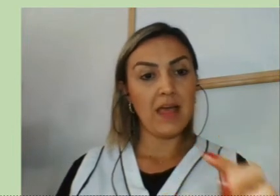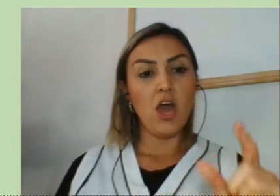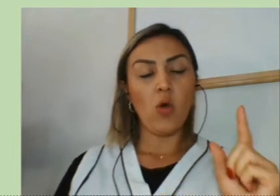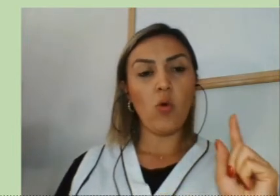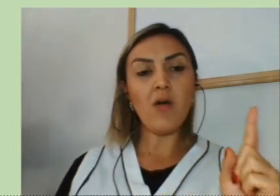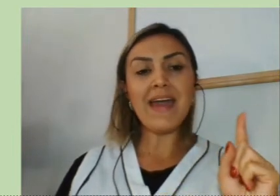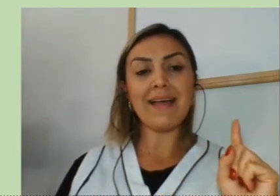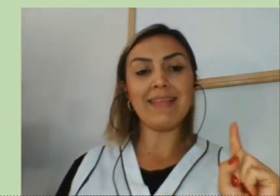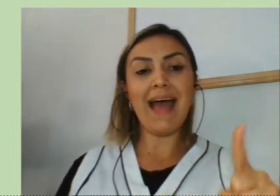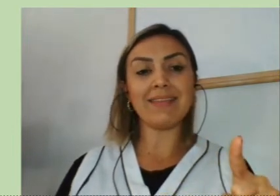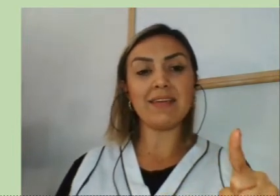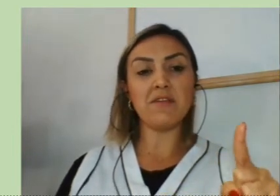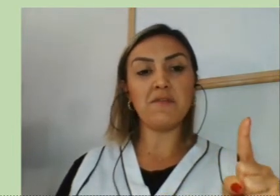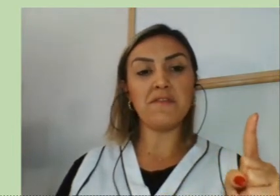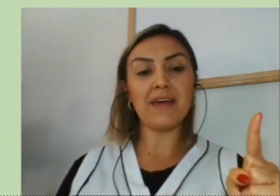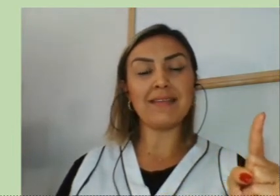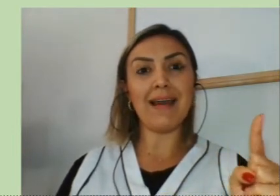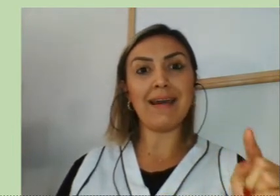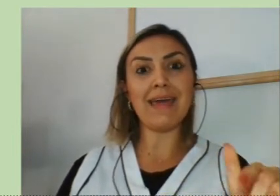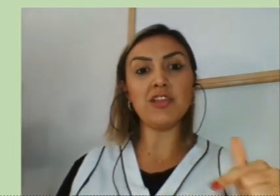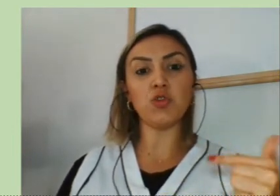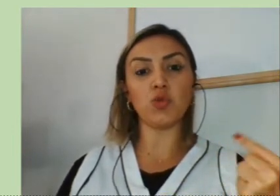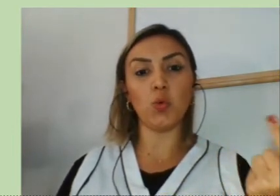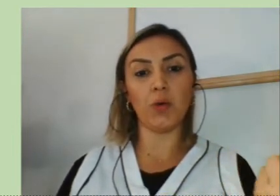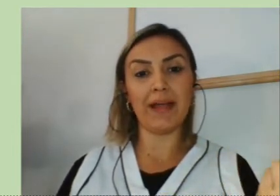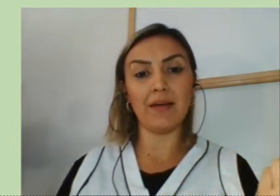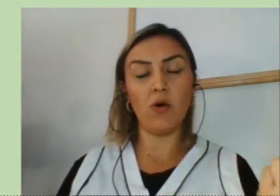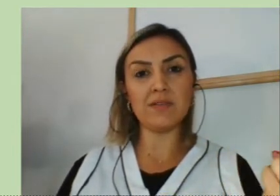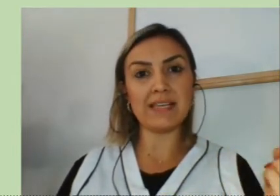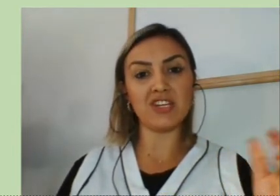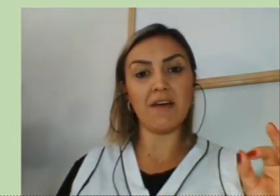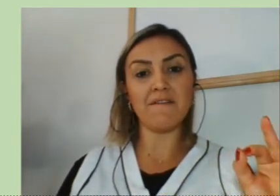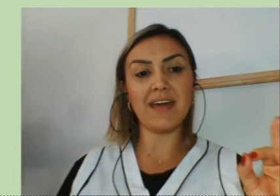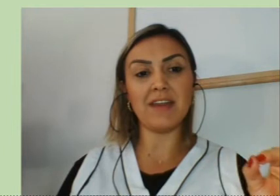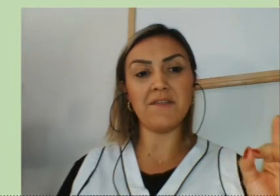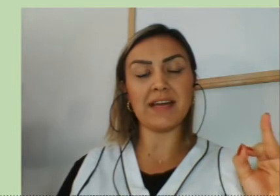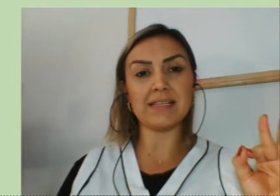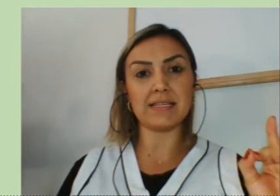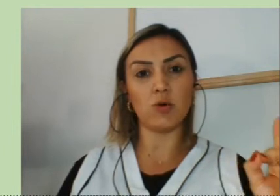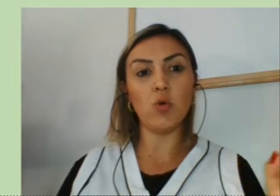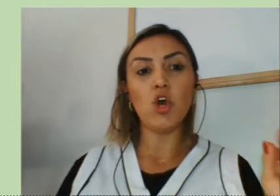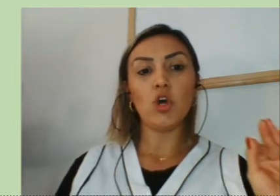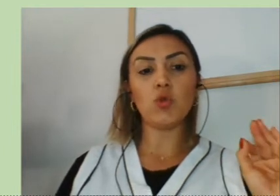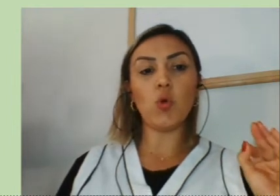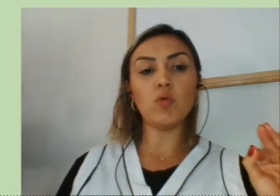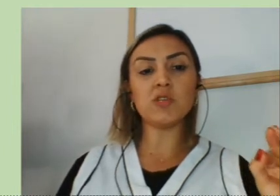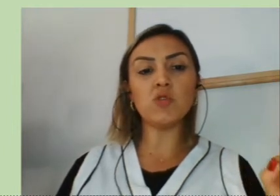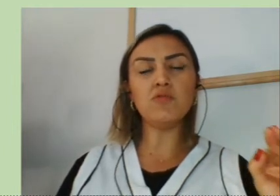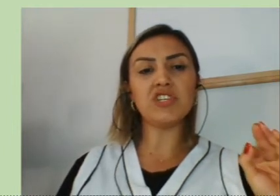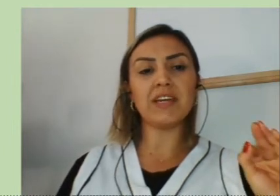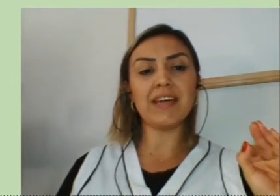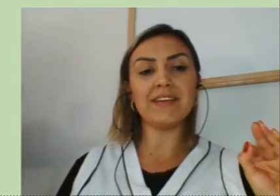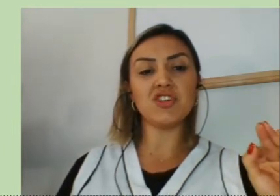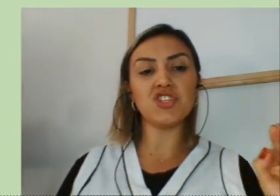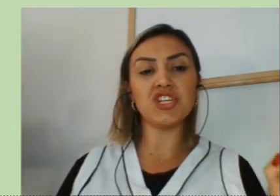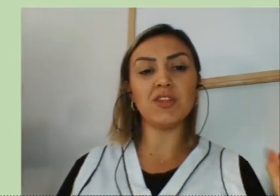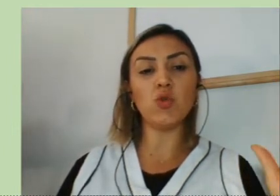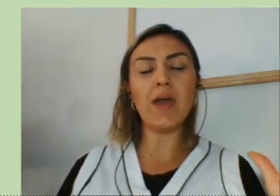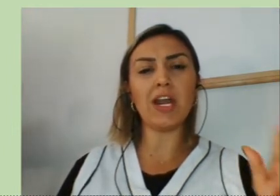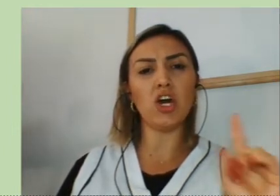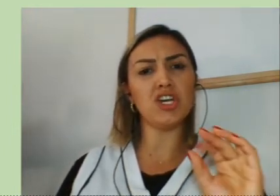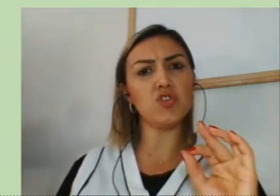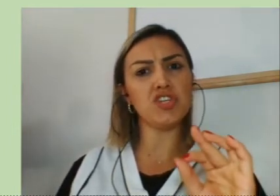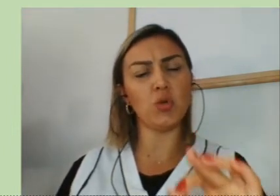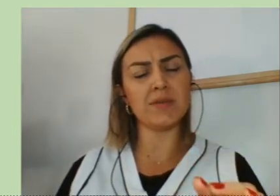ó, qual é a data em que foi feita a leitura. Ou seja, a verificação do consumo de energia